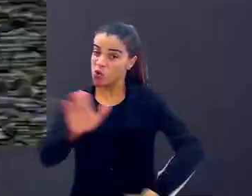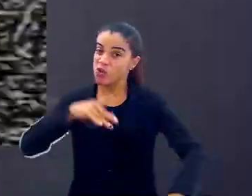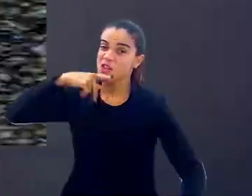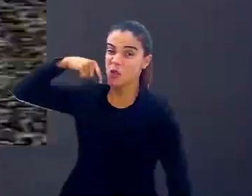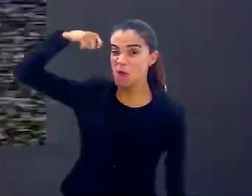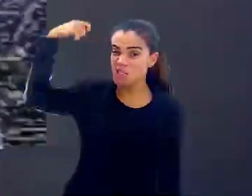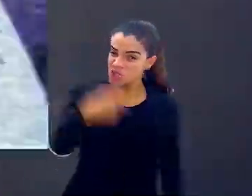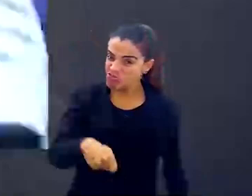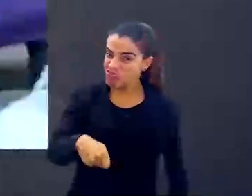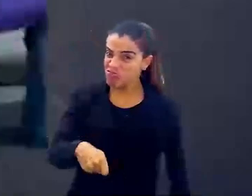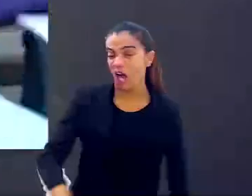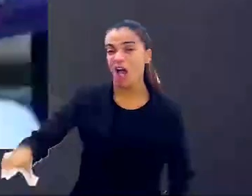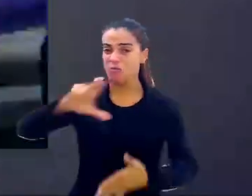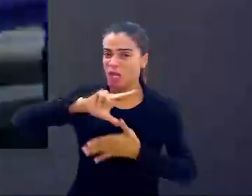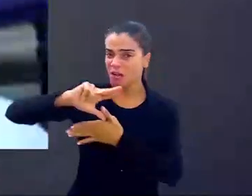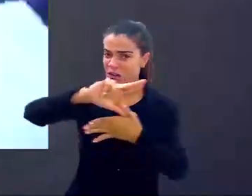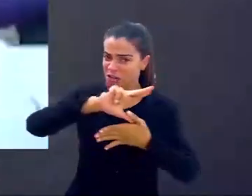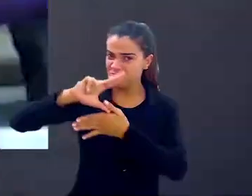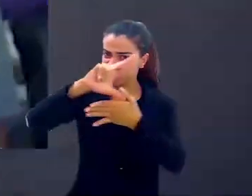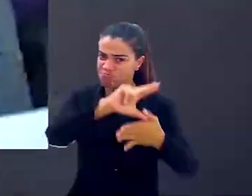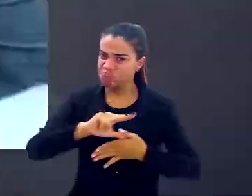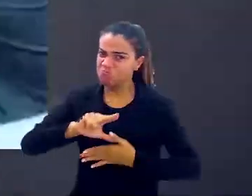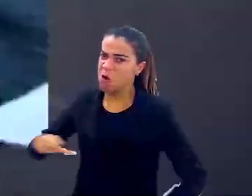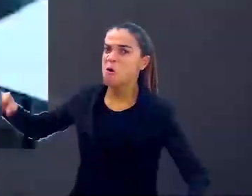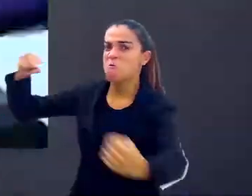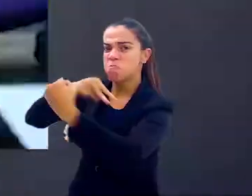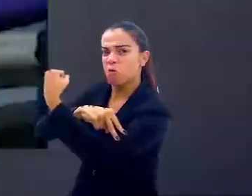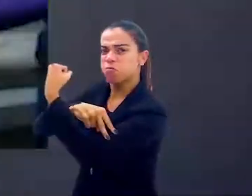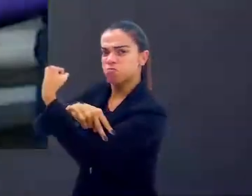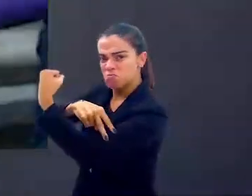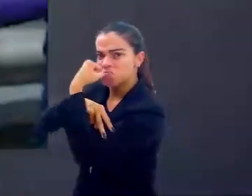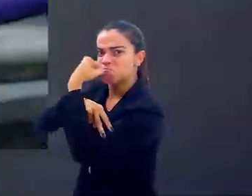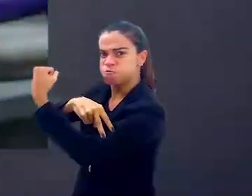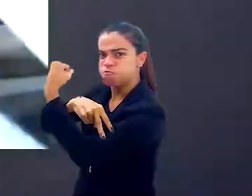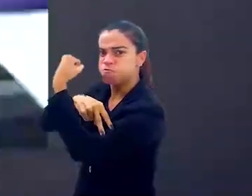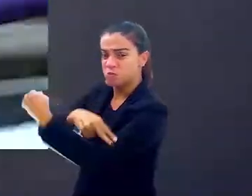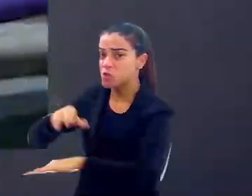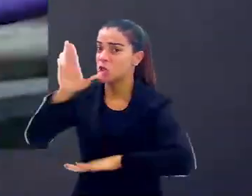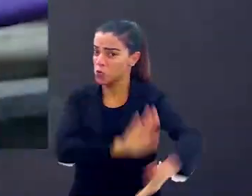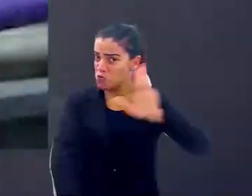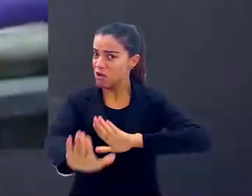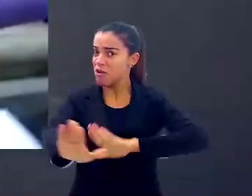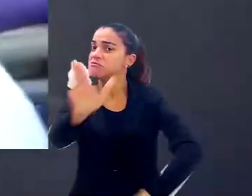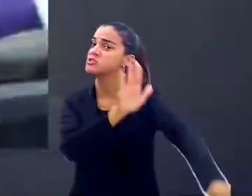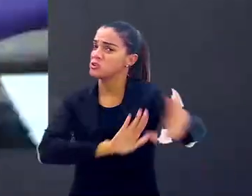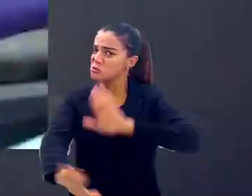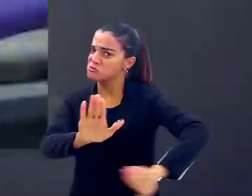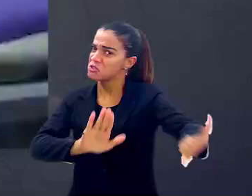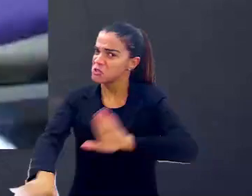Se cuida, seu machista, América Latina vai ser toda feminista. Se